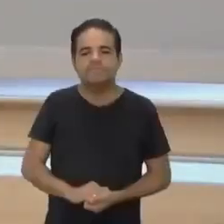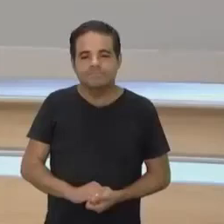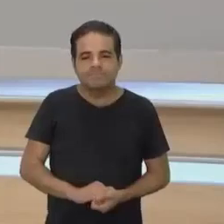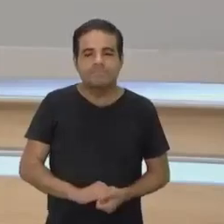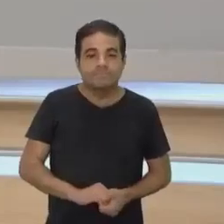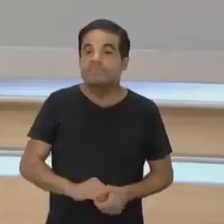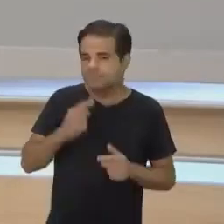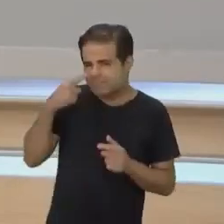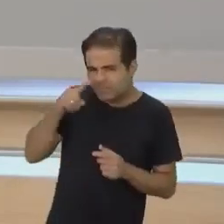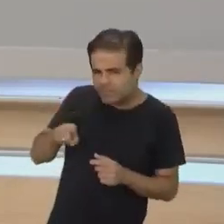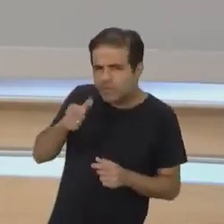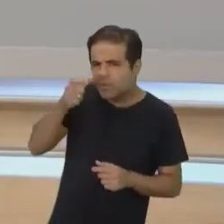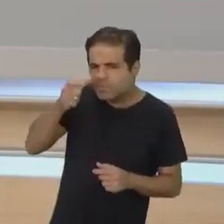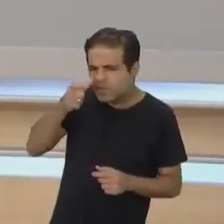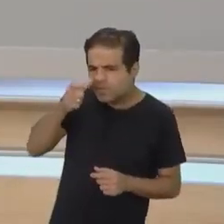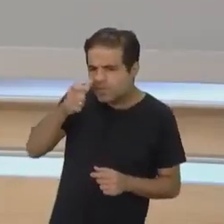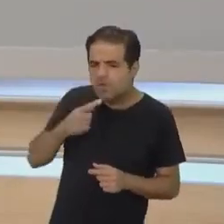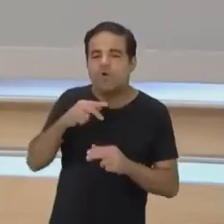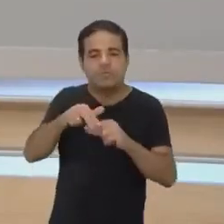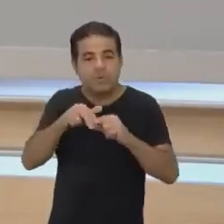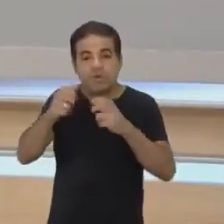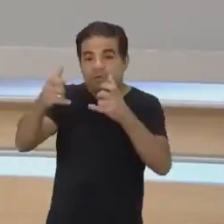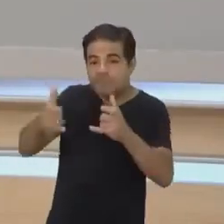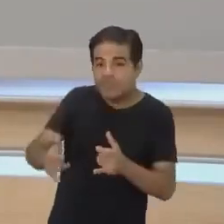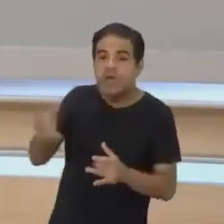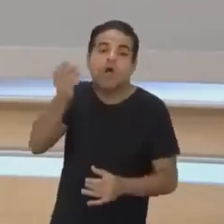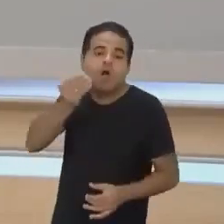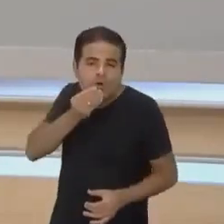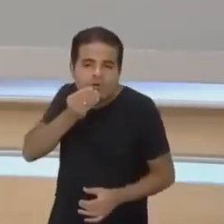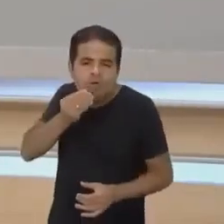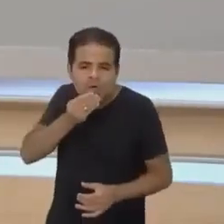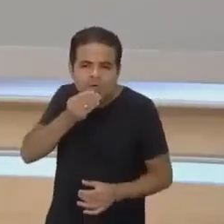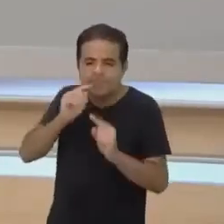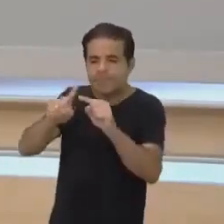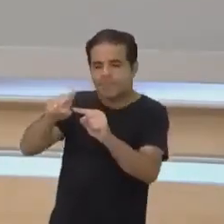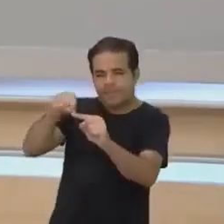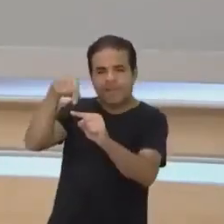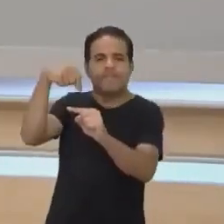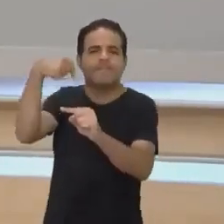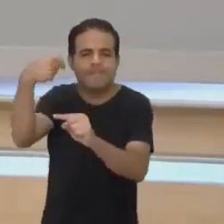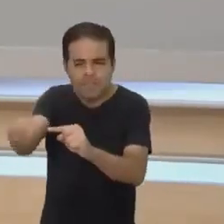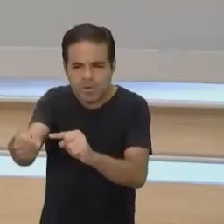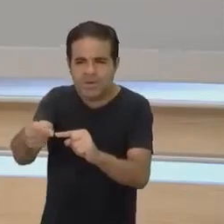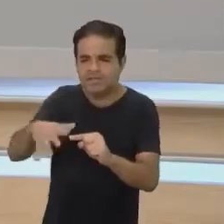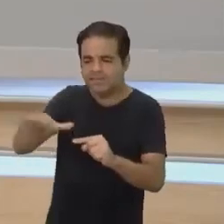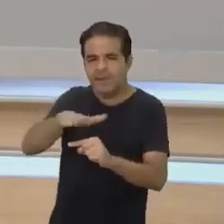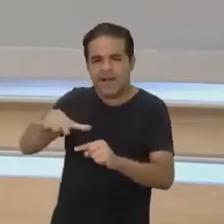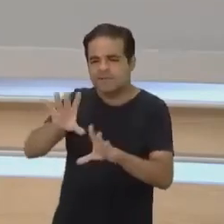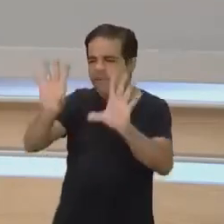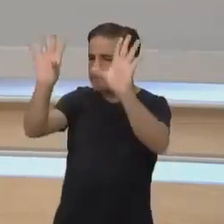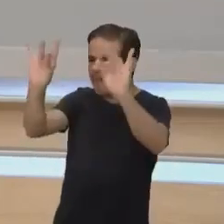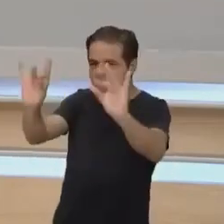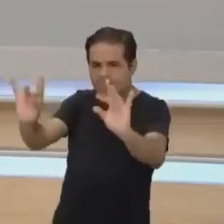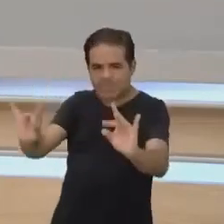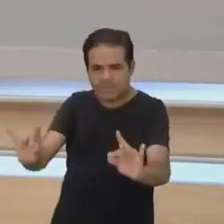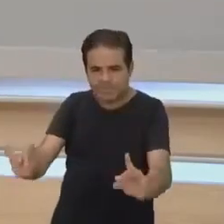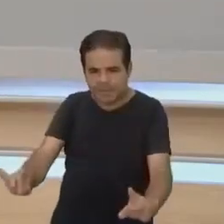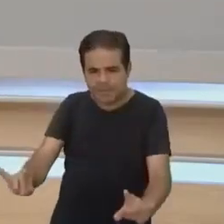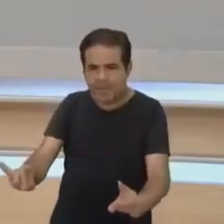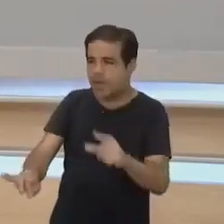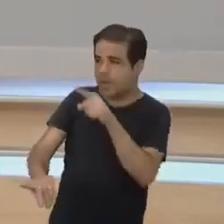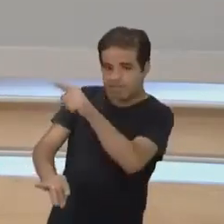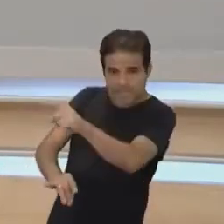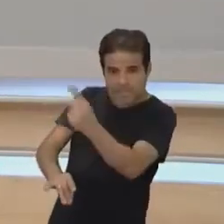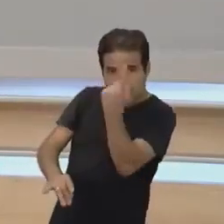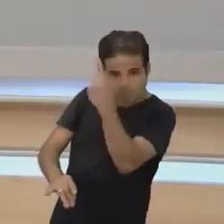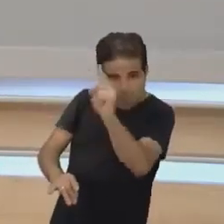Então, vocês observaram? Por isso que eu falei desde o óbvio, depois, a parte mais detalhada. Mas essa não é a